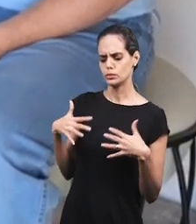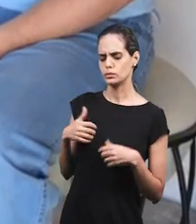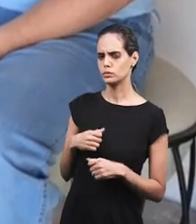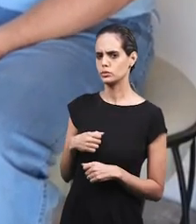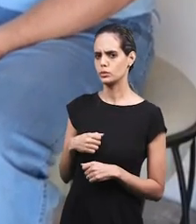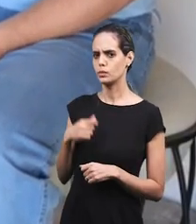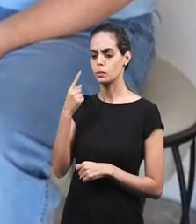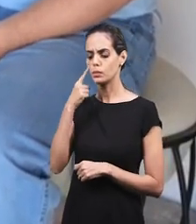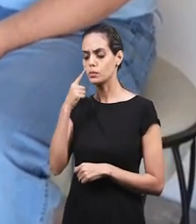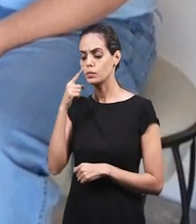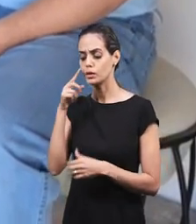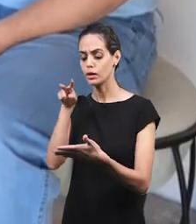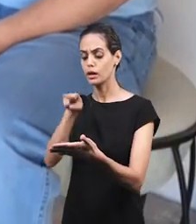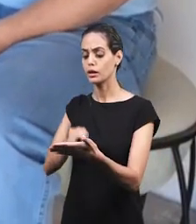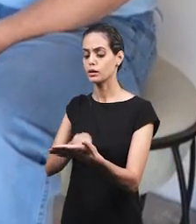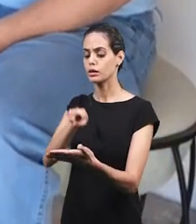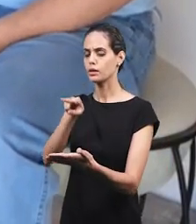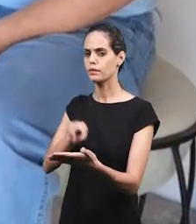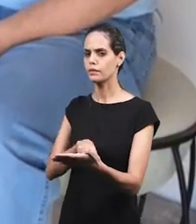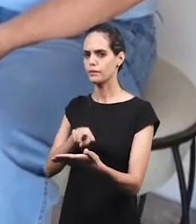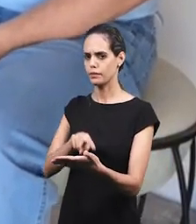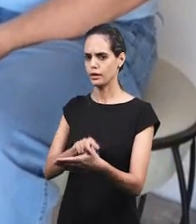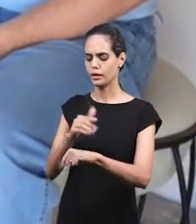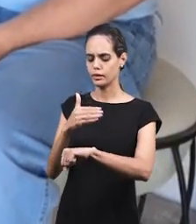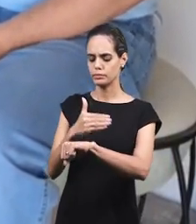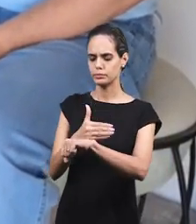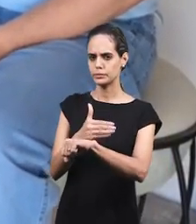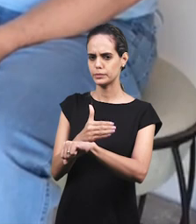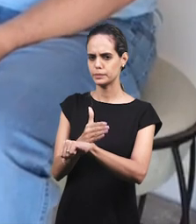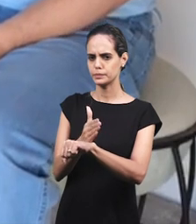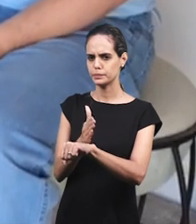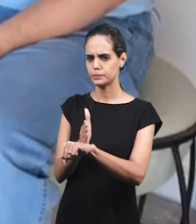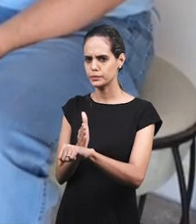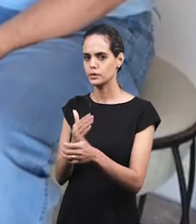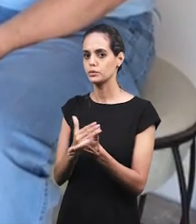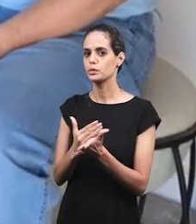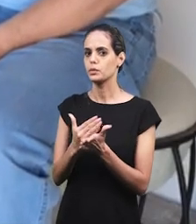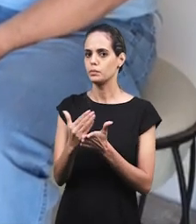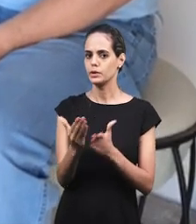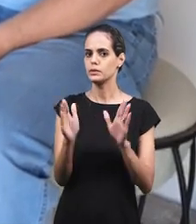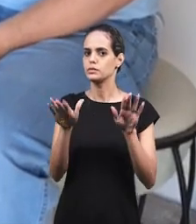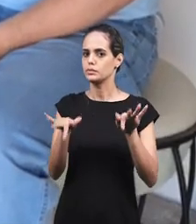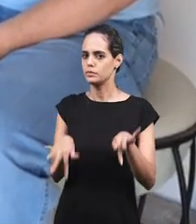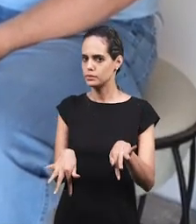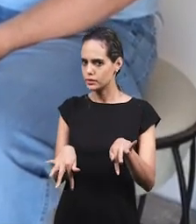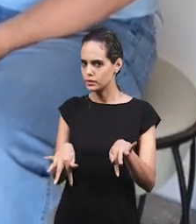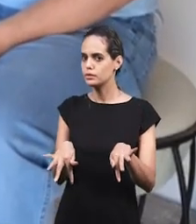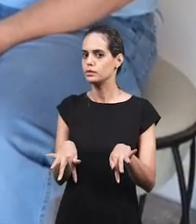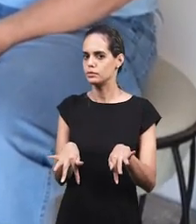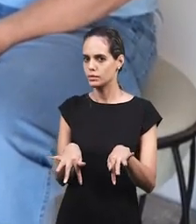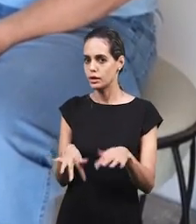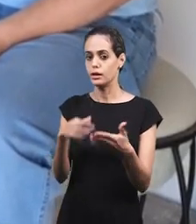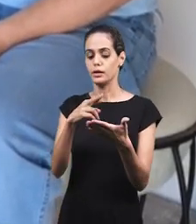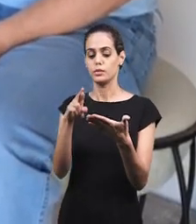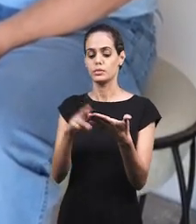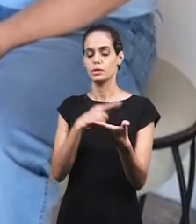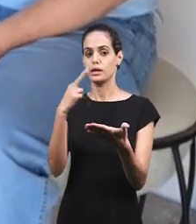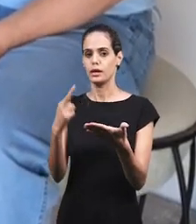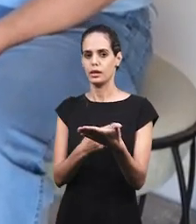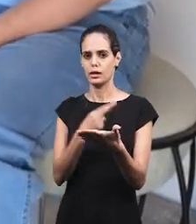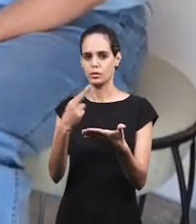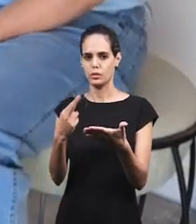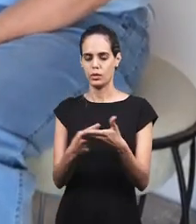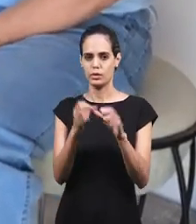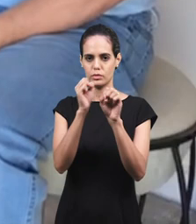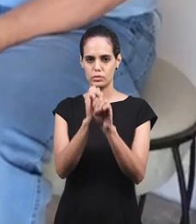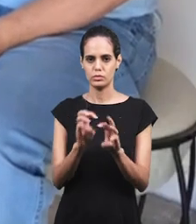quanto tempo é visto, os horários que são pré-determinados de início e de fim, e acompanhamos, através dos relatórios